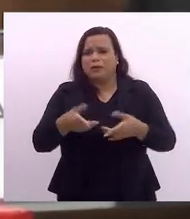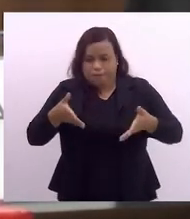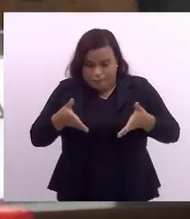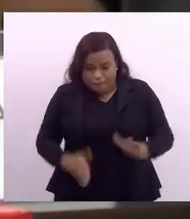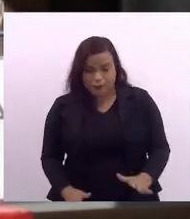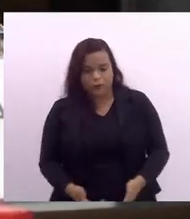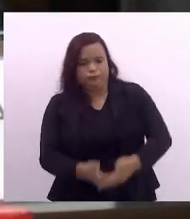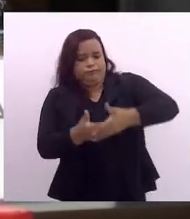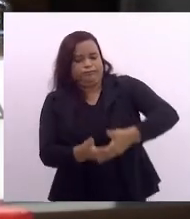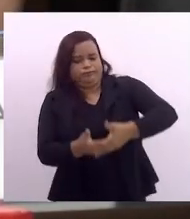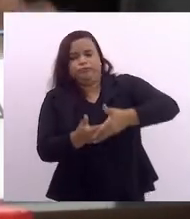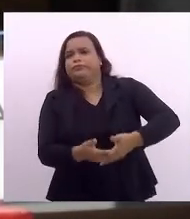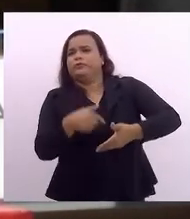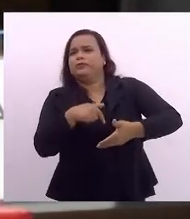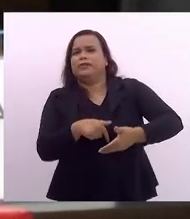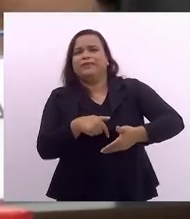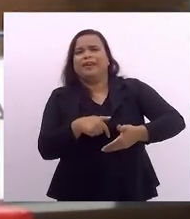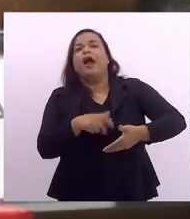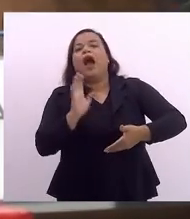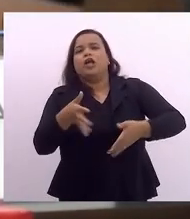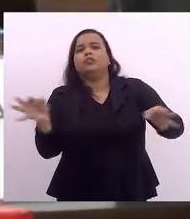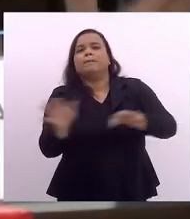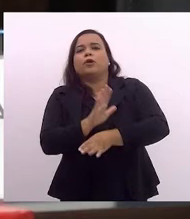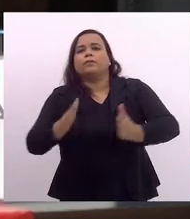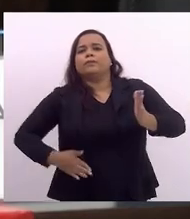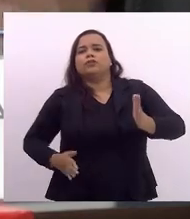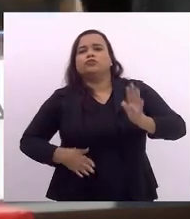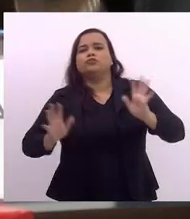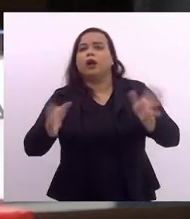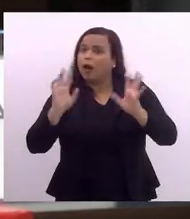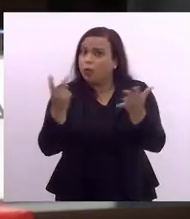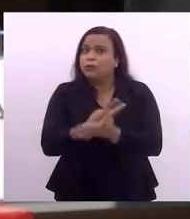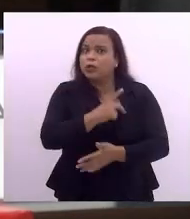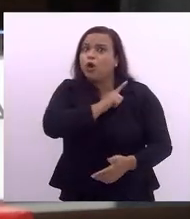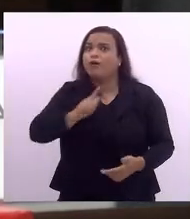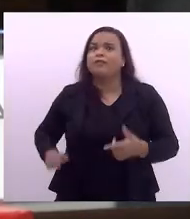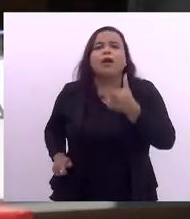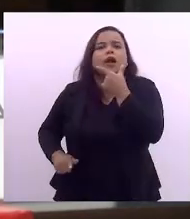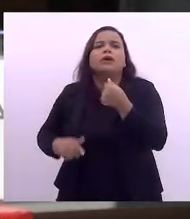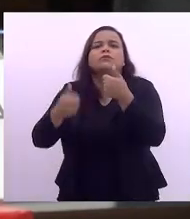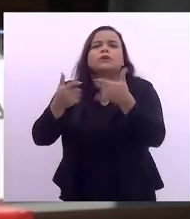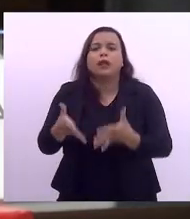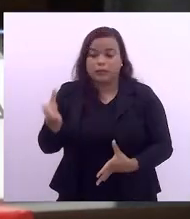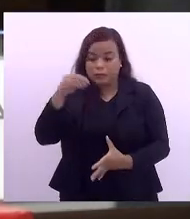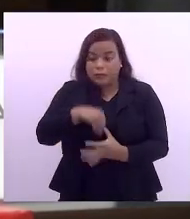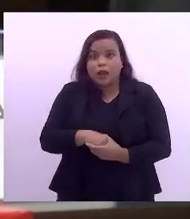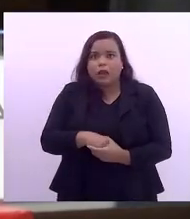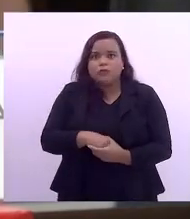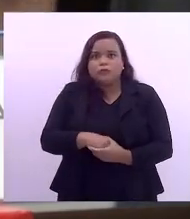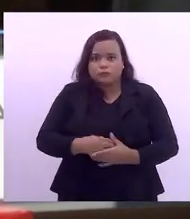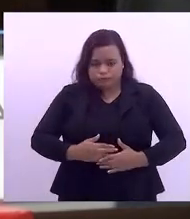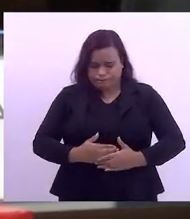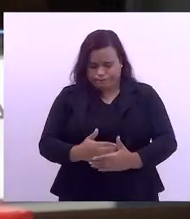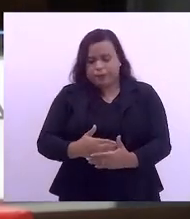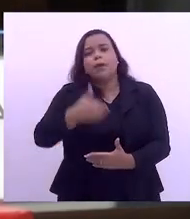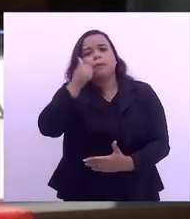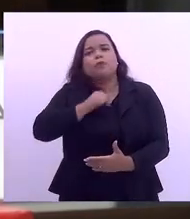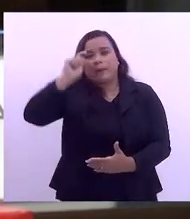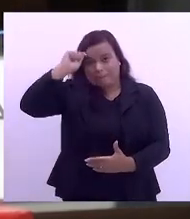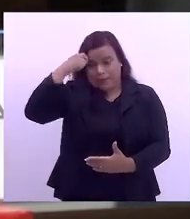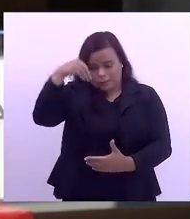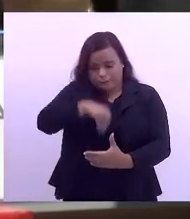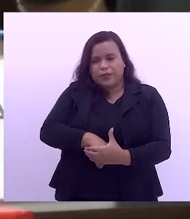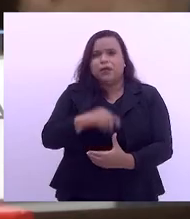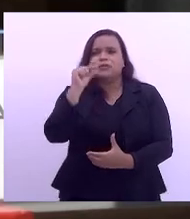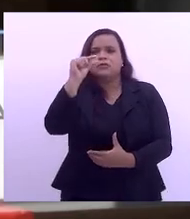dia foi falado, né, pelo governador, que dentro do útero de mulher preta vem uma